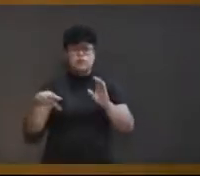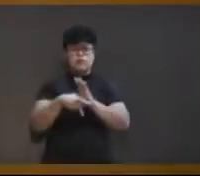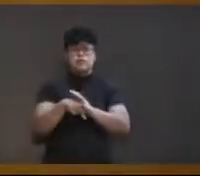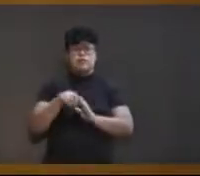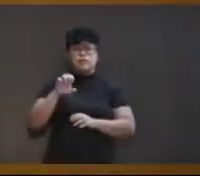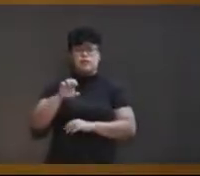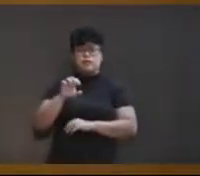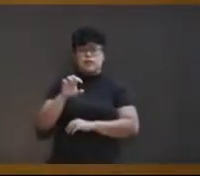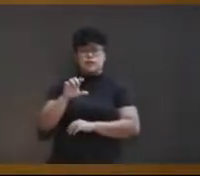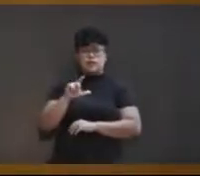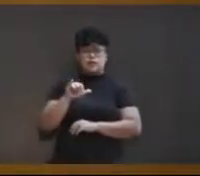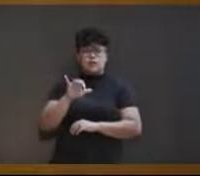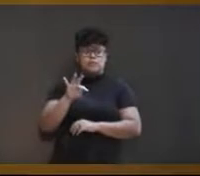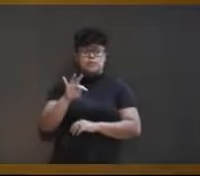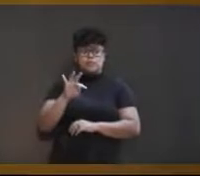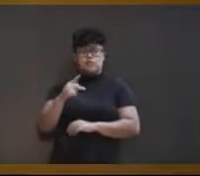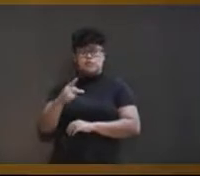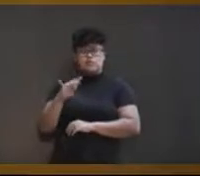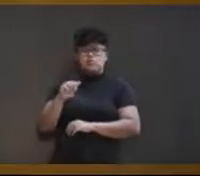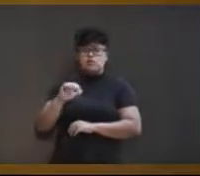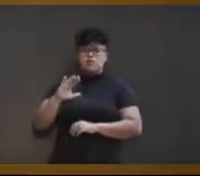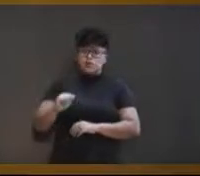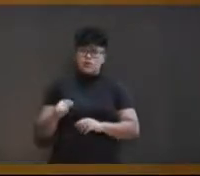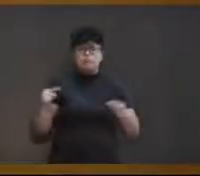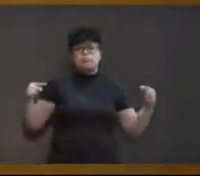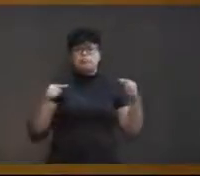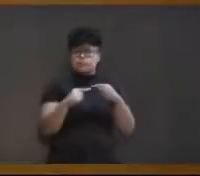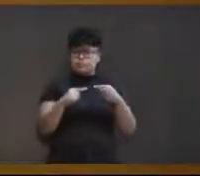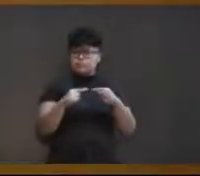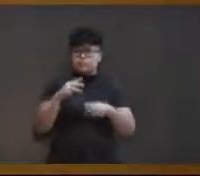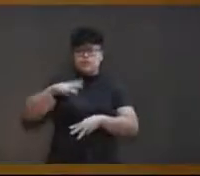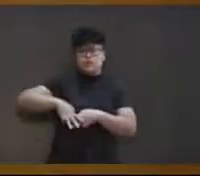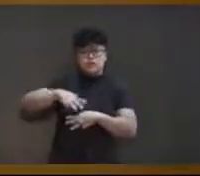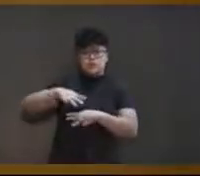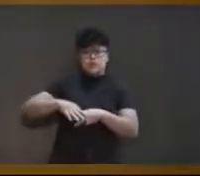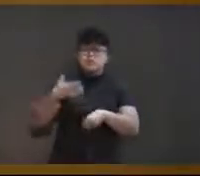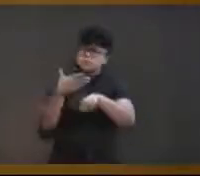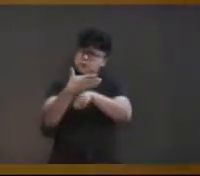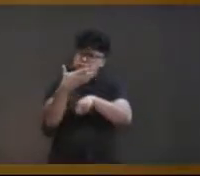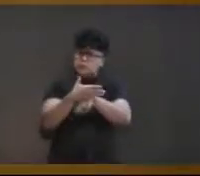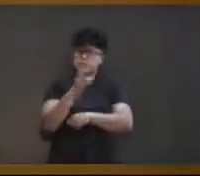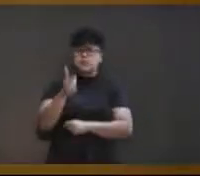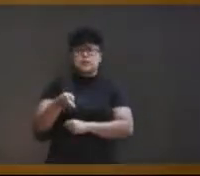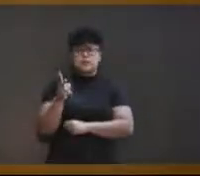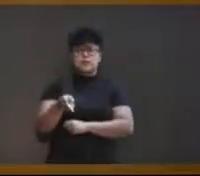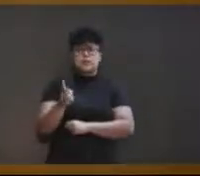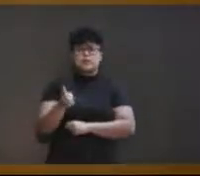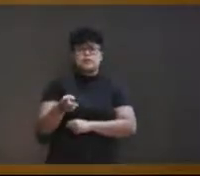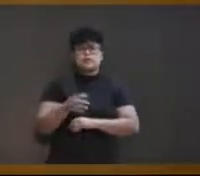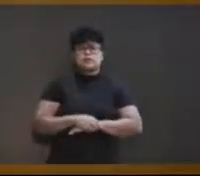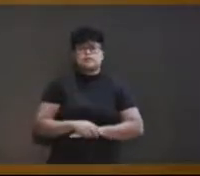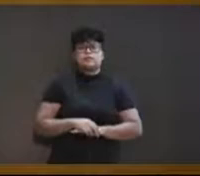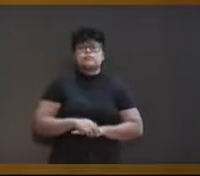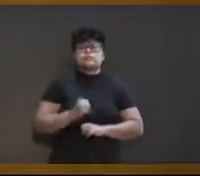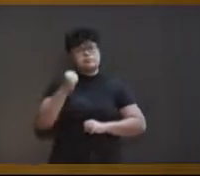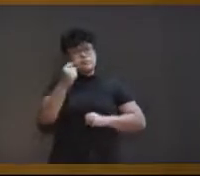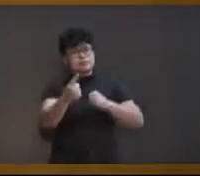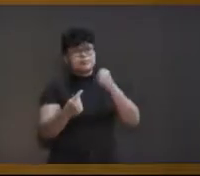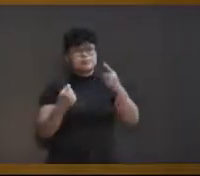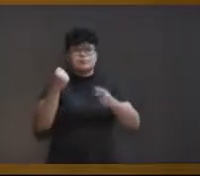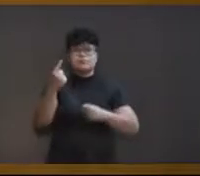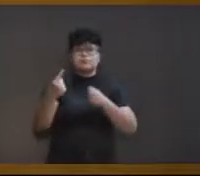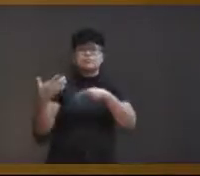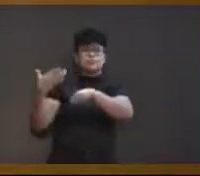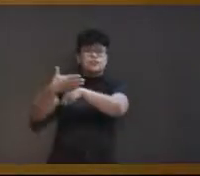uma professora bastante participativa nos eventos ligados a matemática e de vez em quando ela vai para as lives né